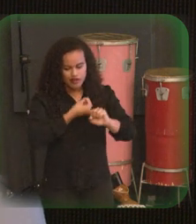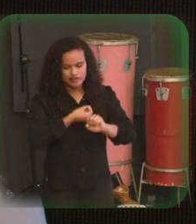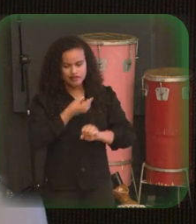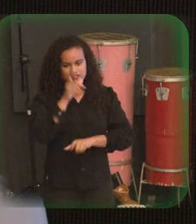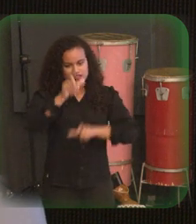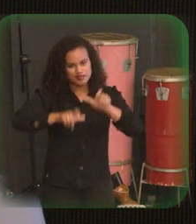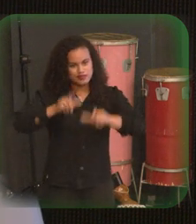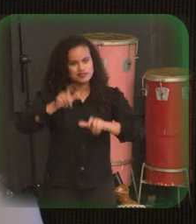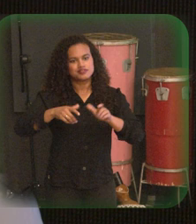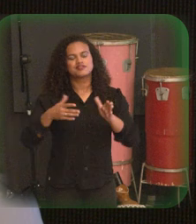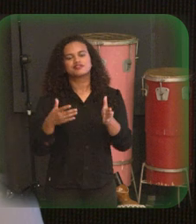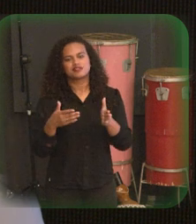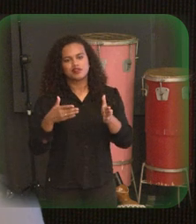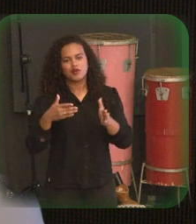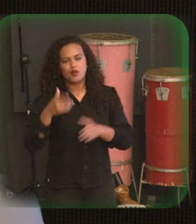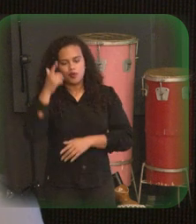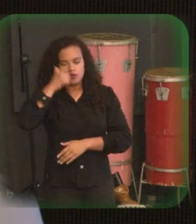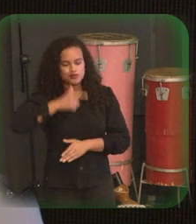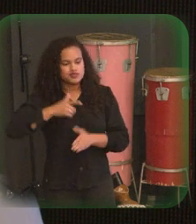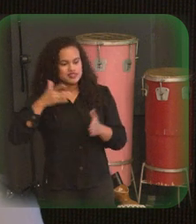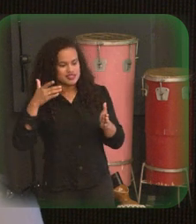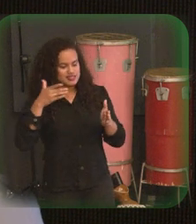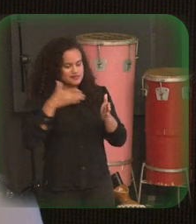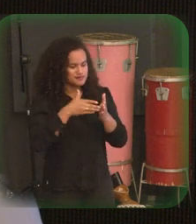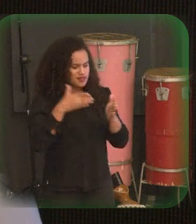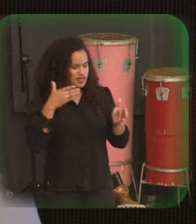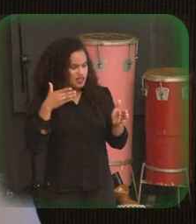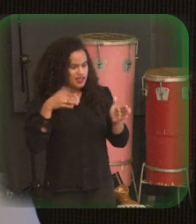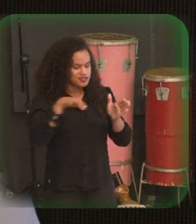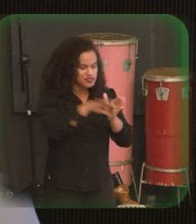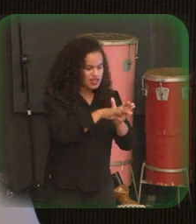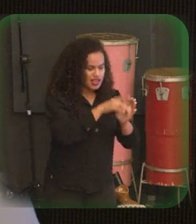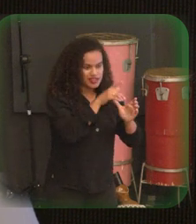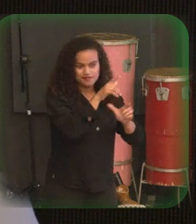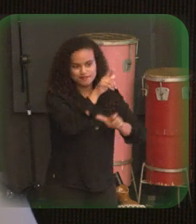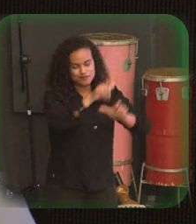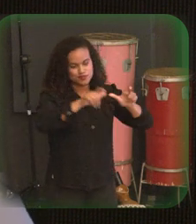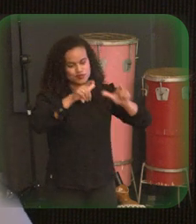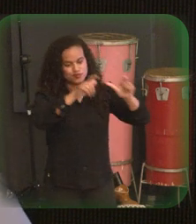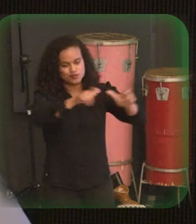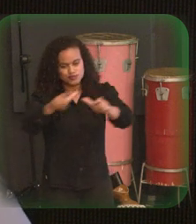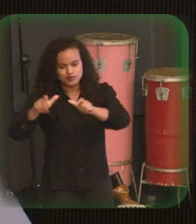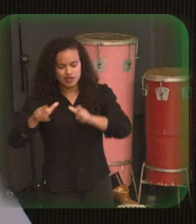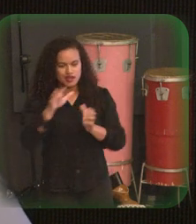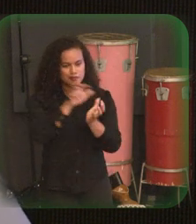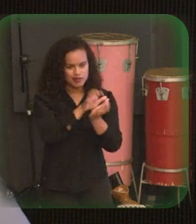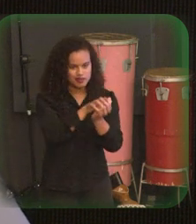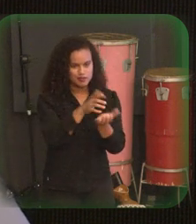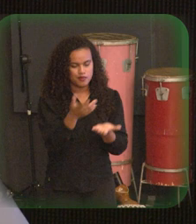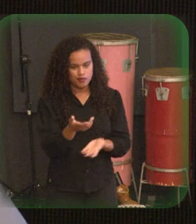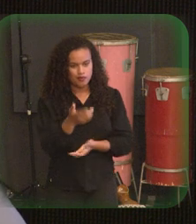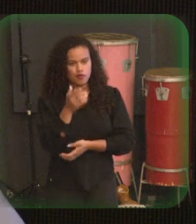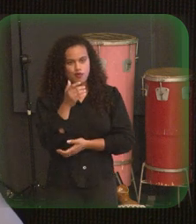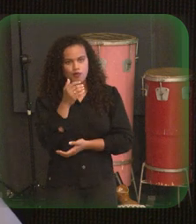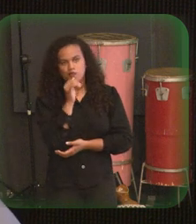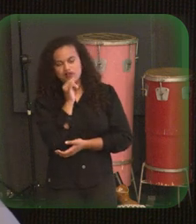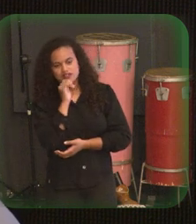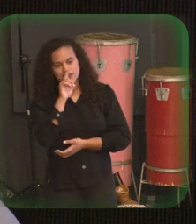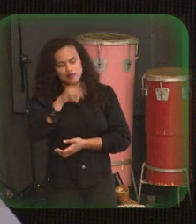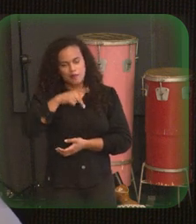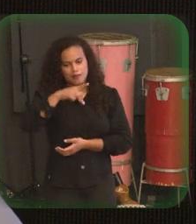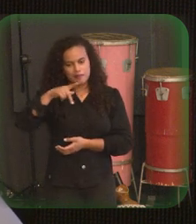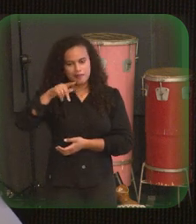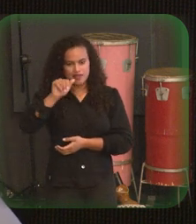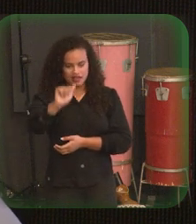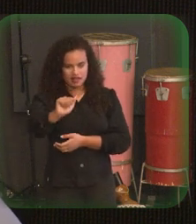a todos os limites de Pernambuco. E o exemplo disso é o PPA, que já inicia lá na minha casa, lá em